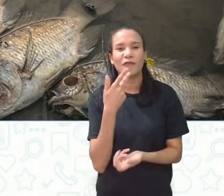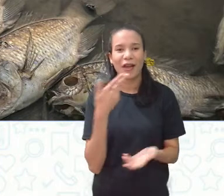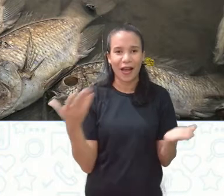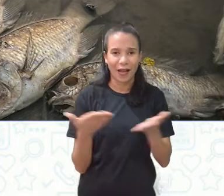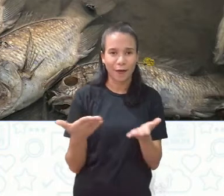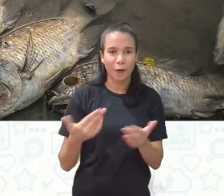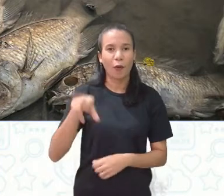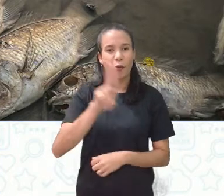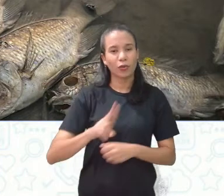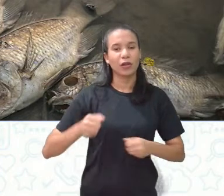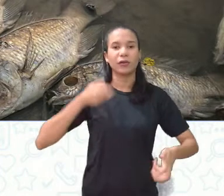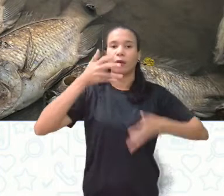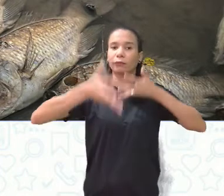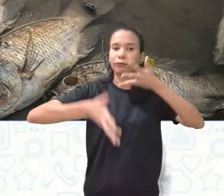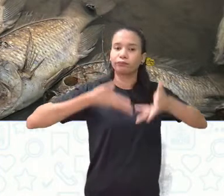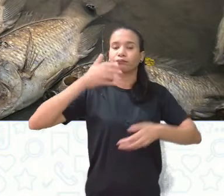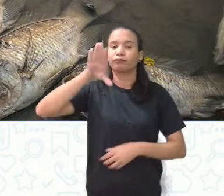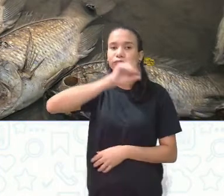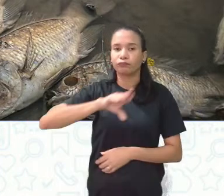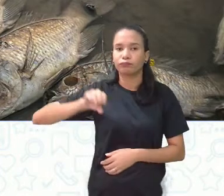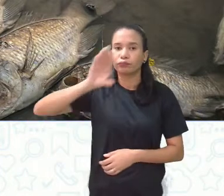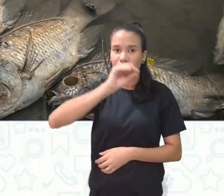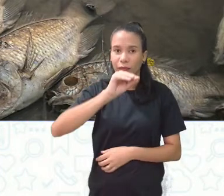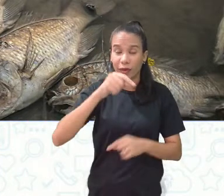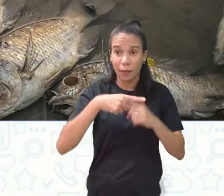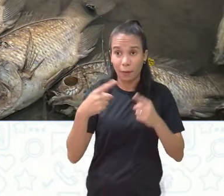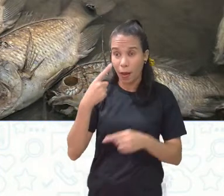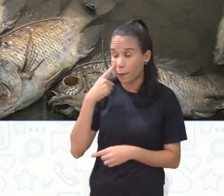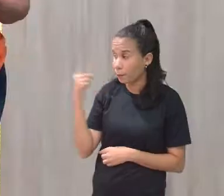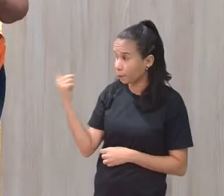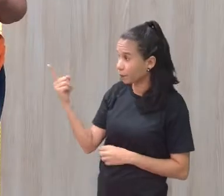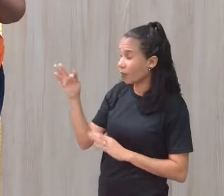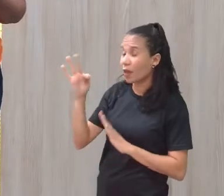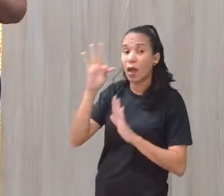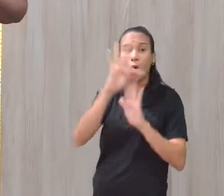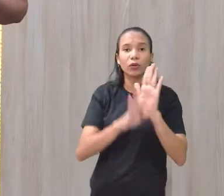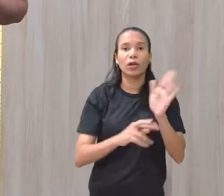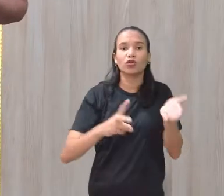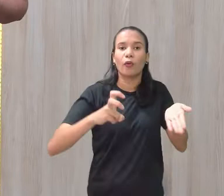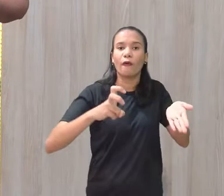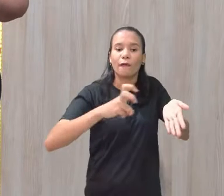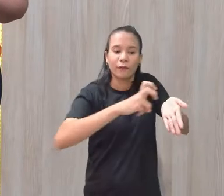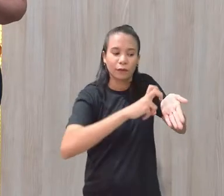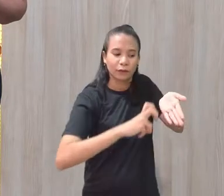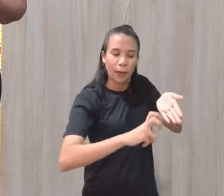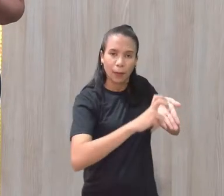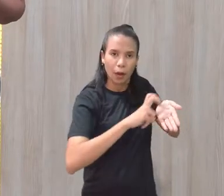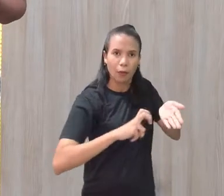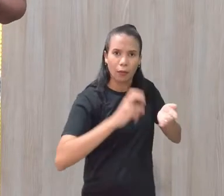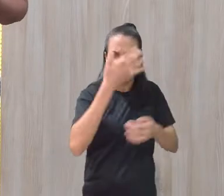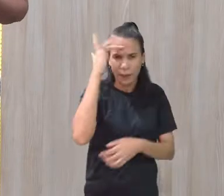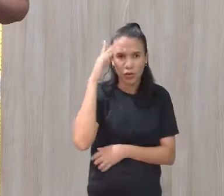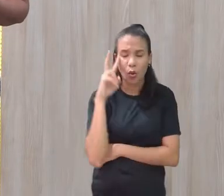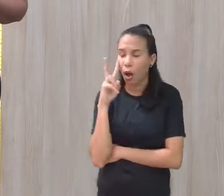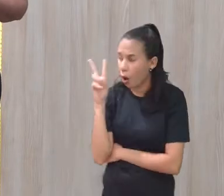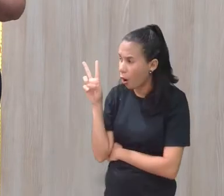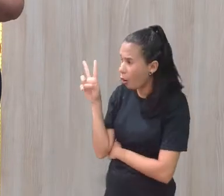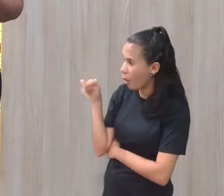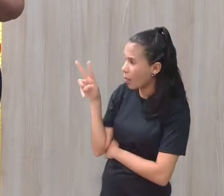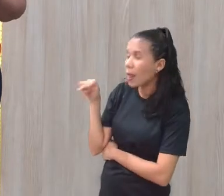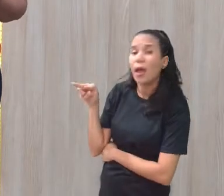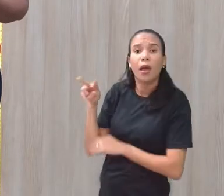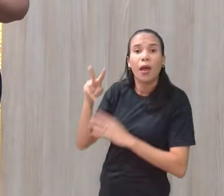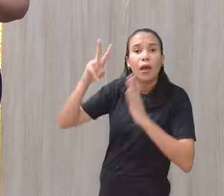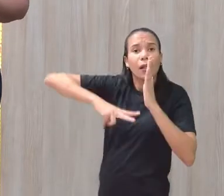agora, utilizando a linguagem verbal oral. Mas aqui, a gente tem um texto não verbal, que a gente pode ler, tá? Pensa